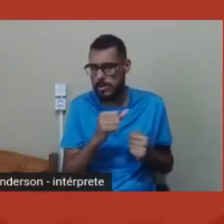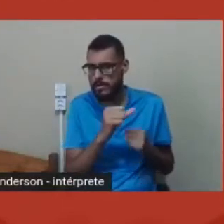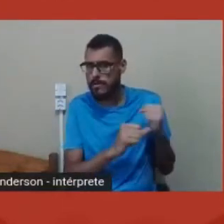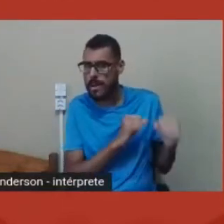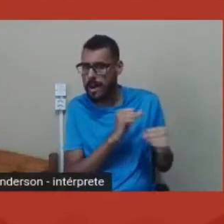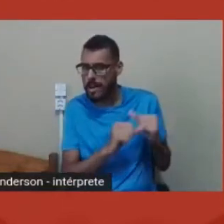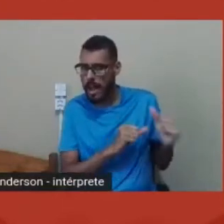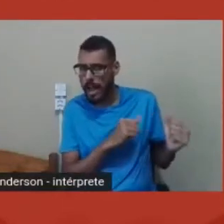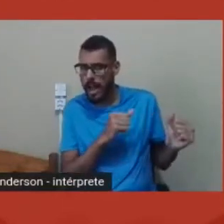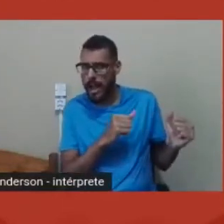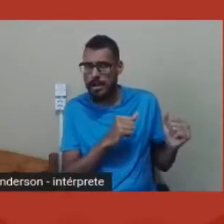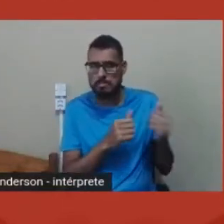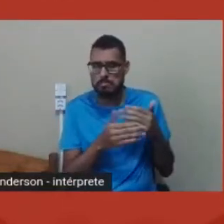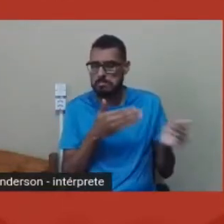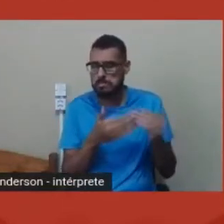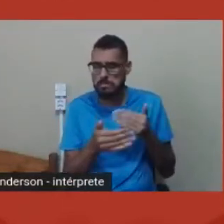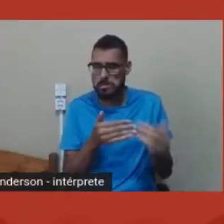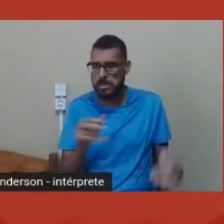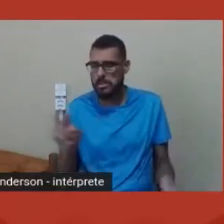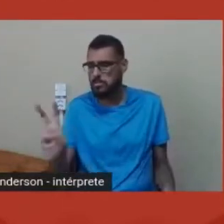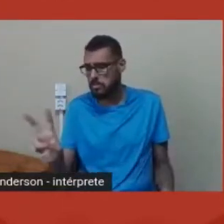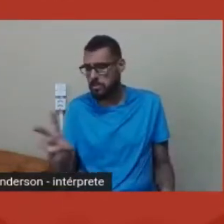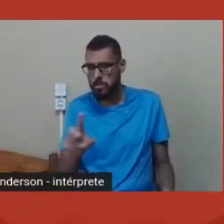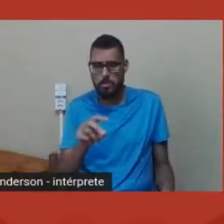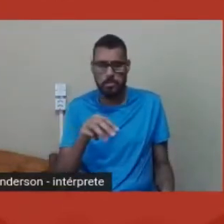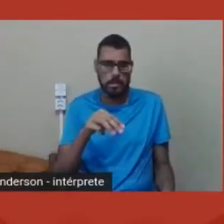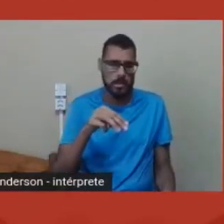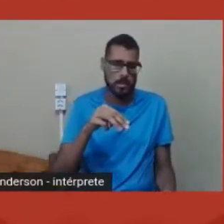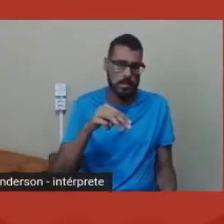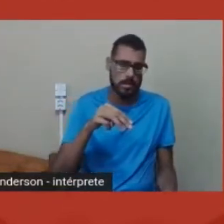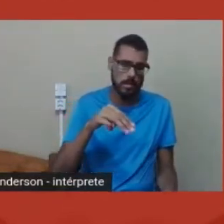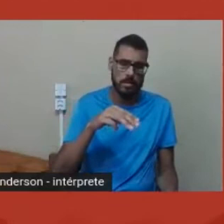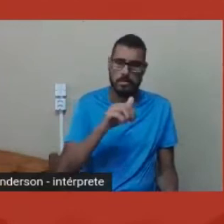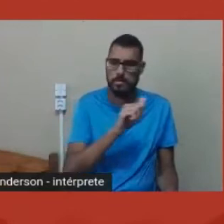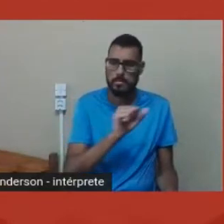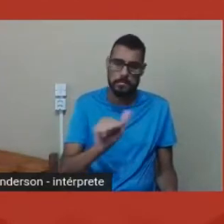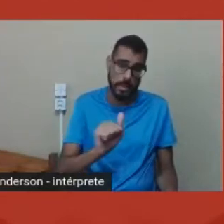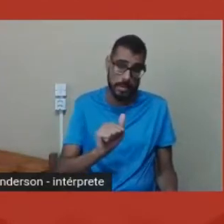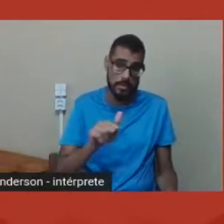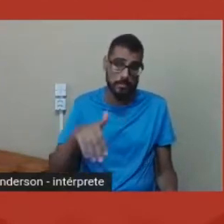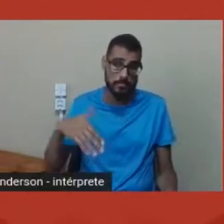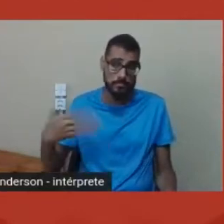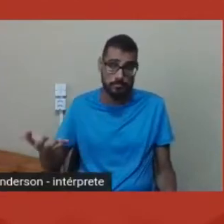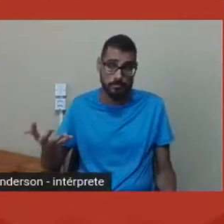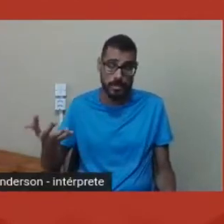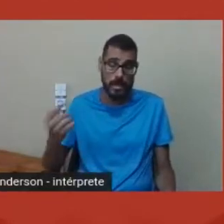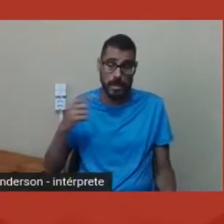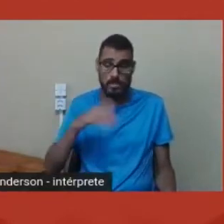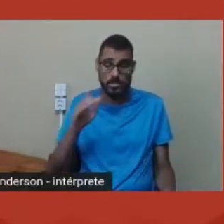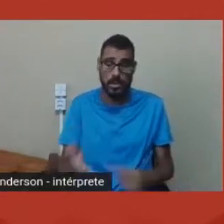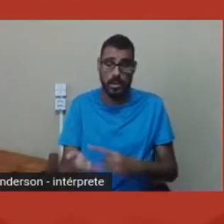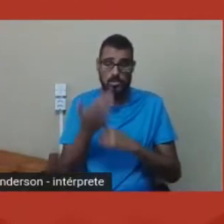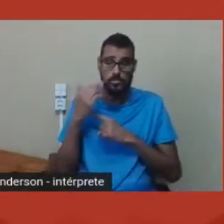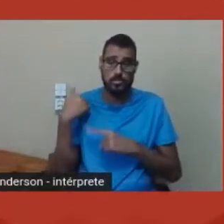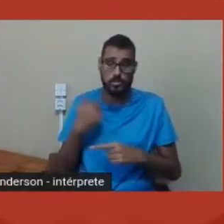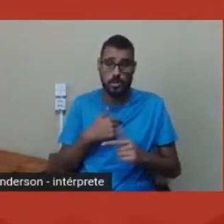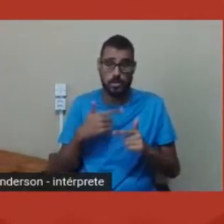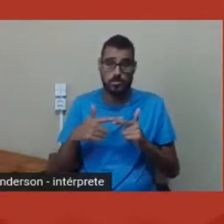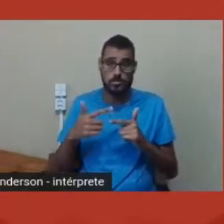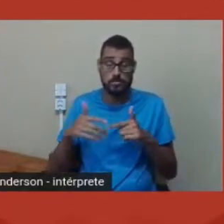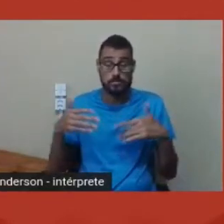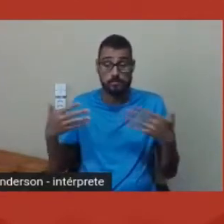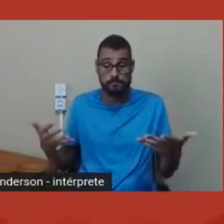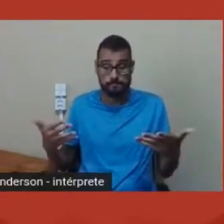do volume da massa? Será que essas características não são interessantes para esse nosso problema? Já foram faladas algumas